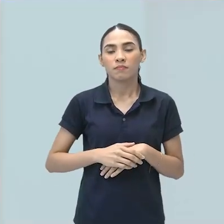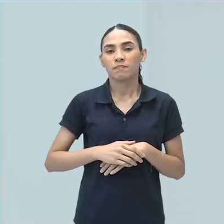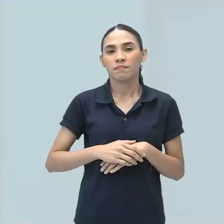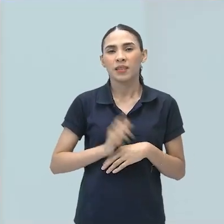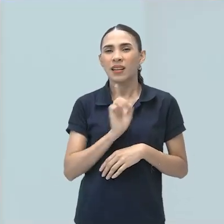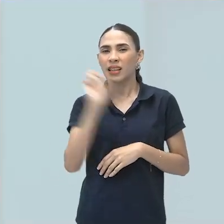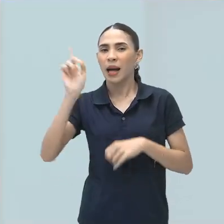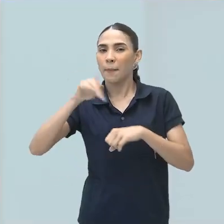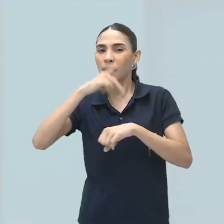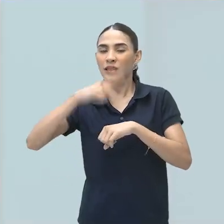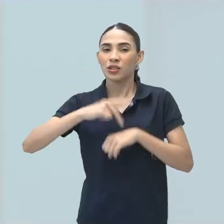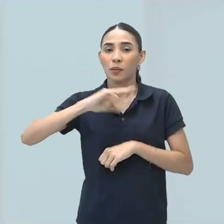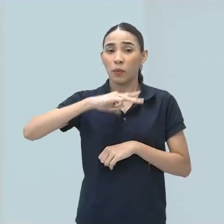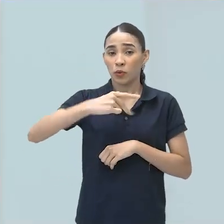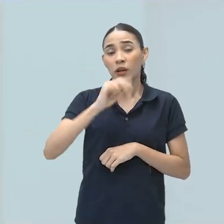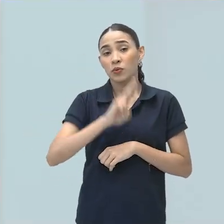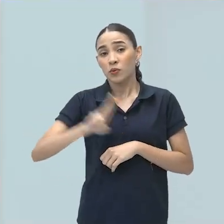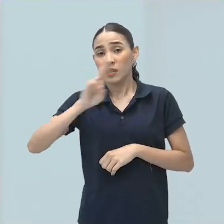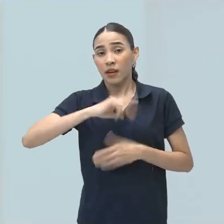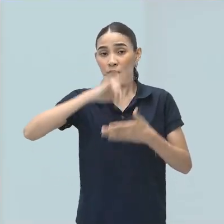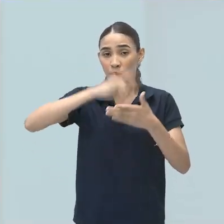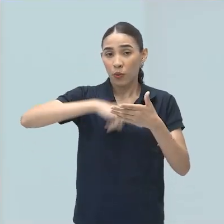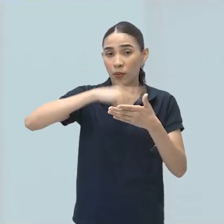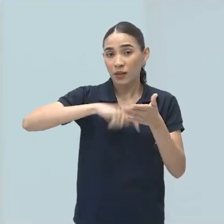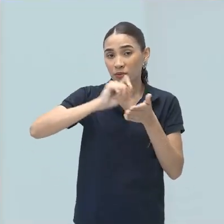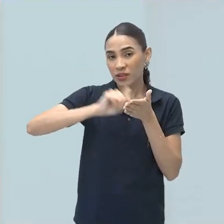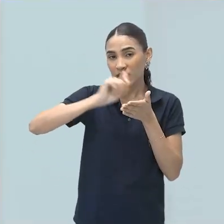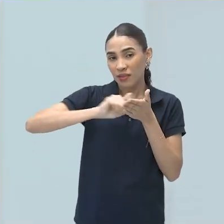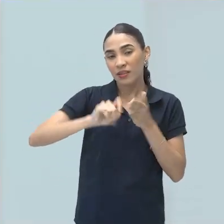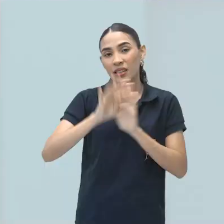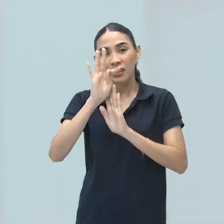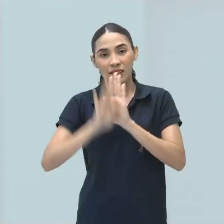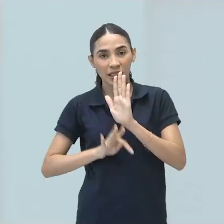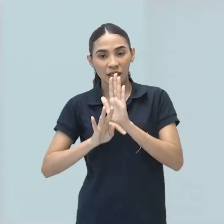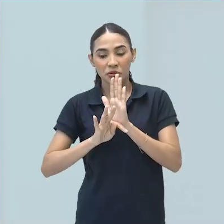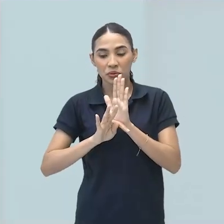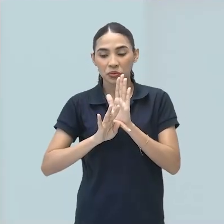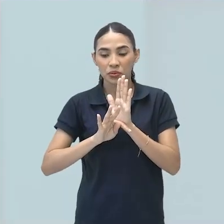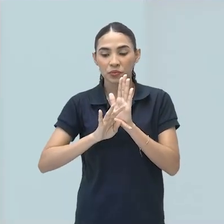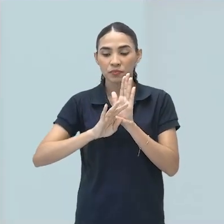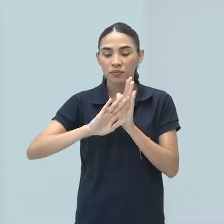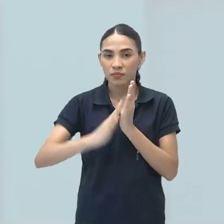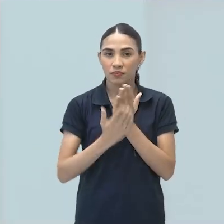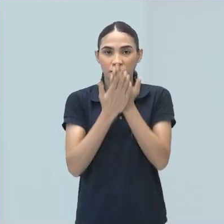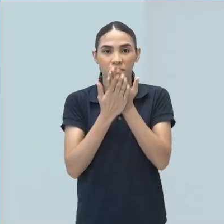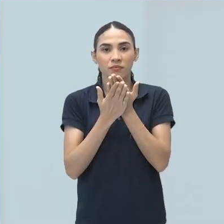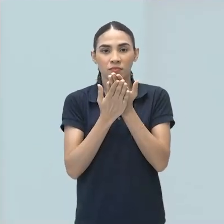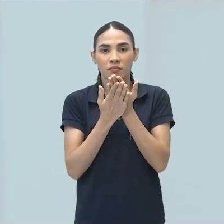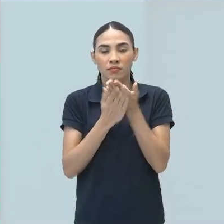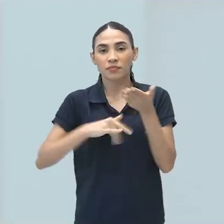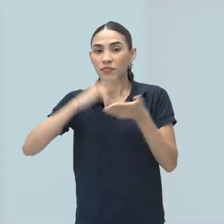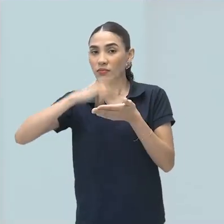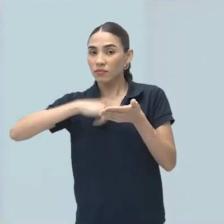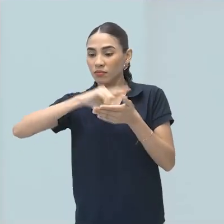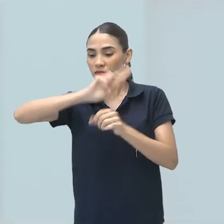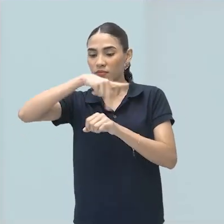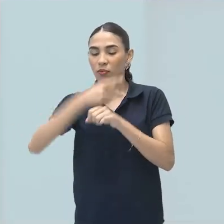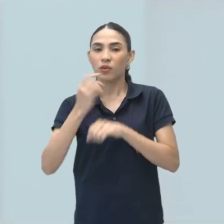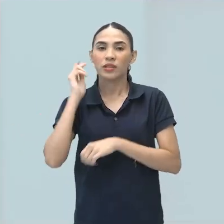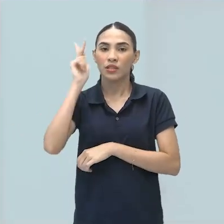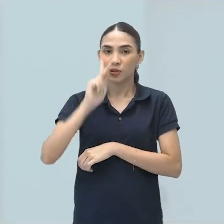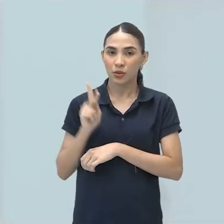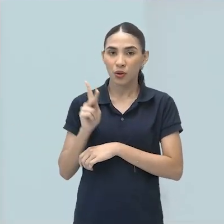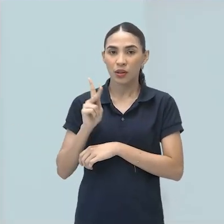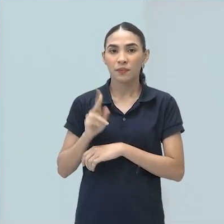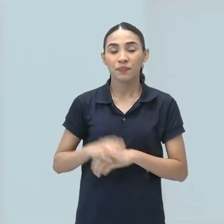Portugal. Usava documentos e escrevia textos, montando os fatos dos documentos na forma de uma